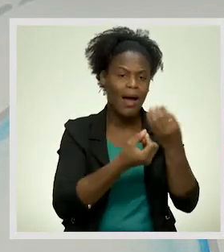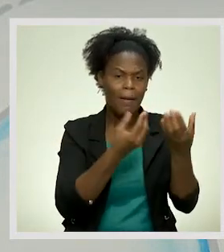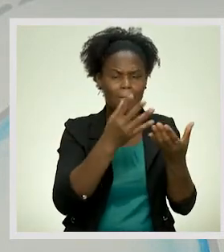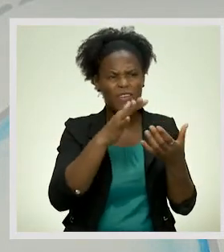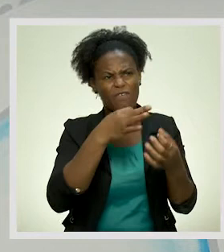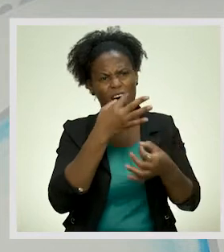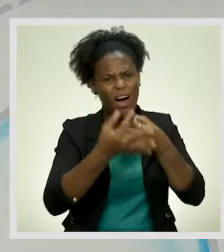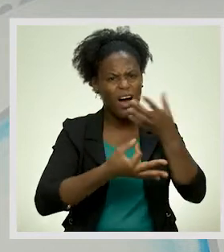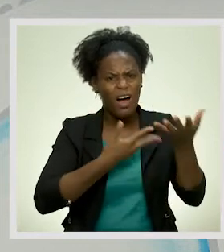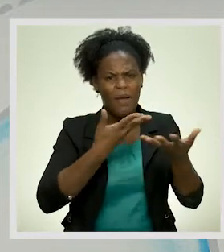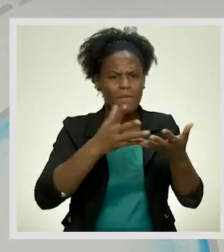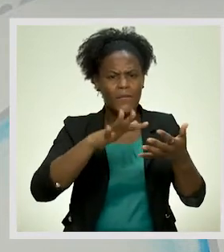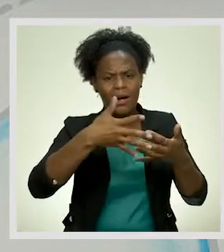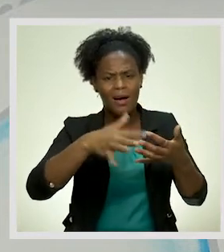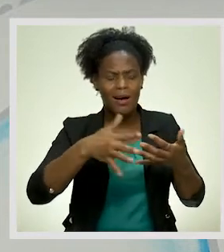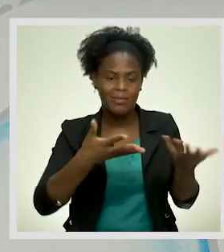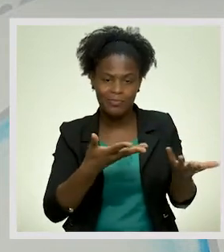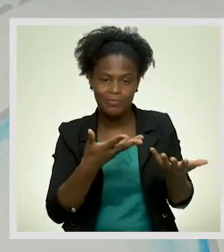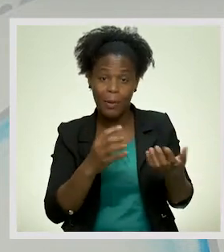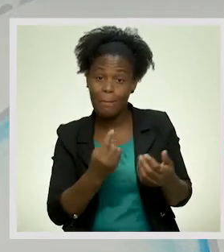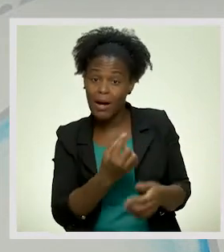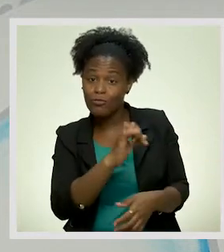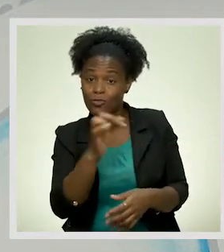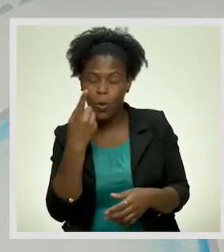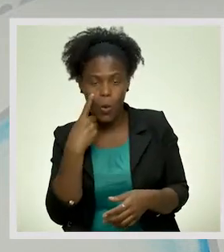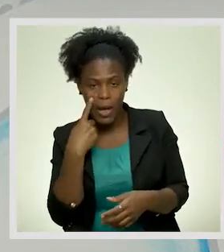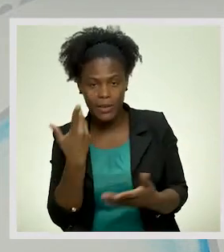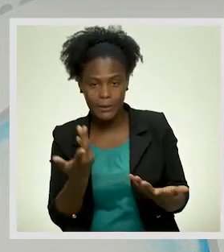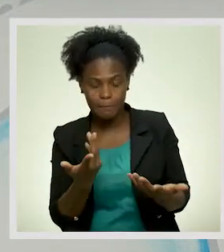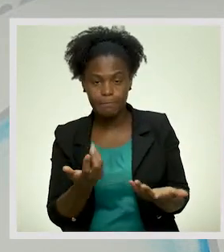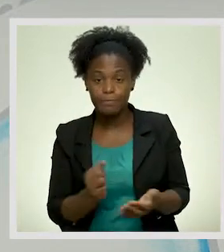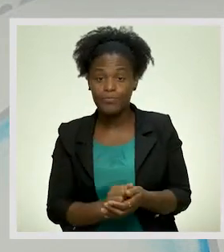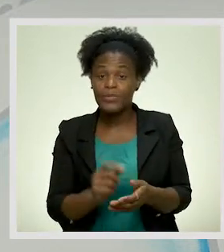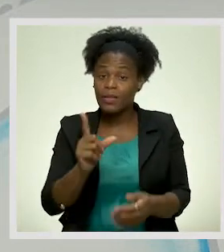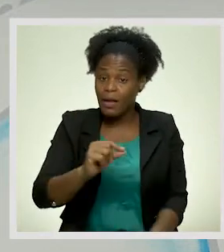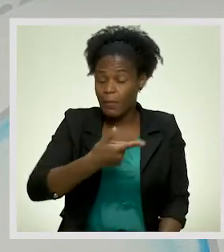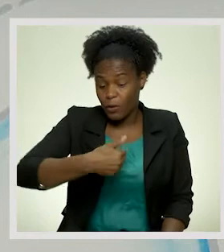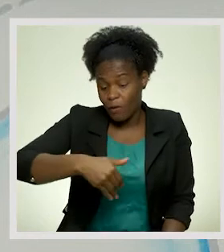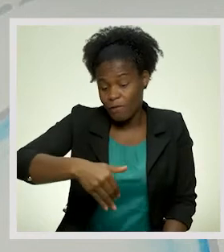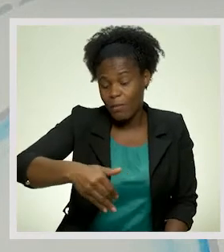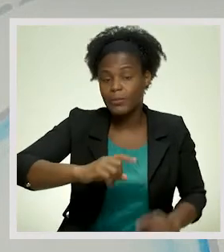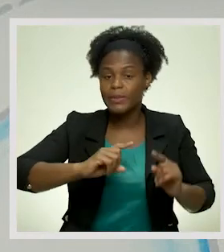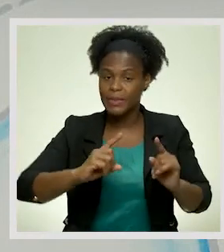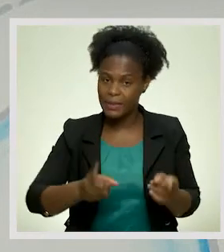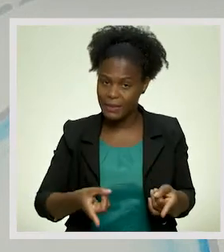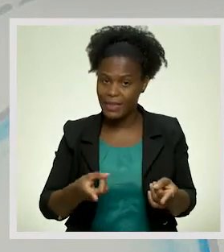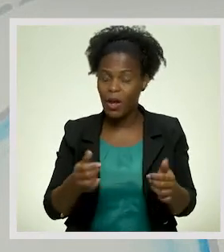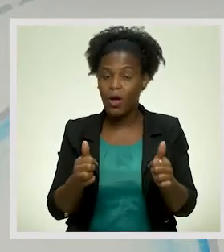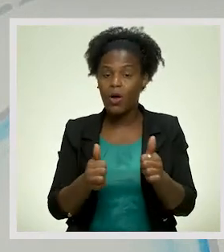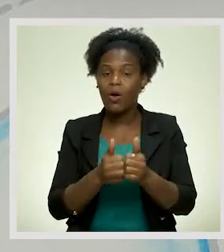menos detalhada, para terem conhecimento. E vamos iniciar com